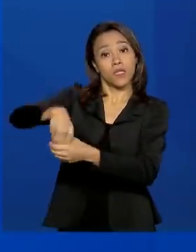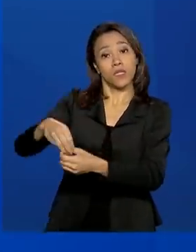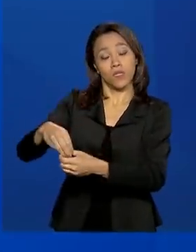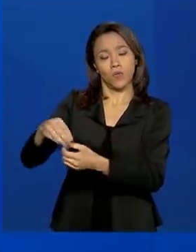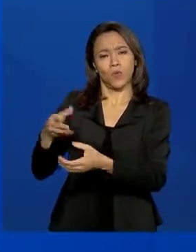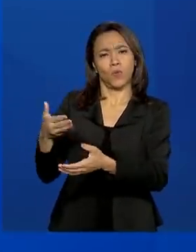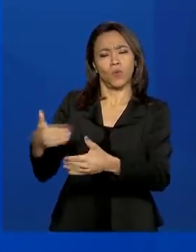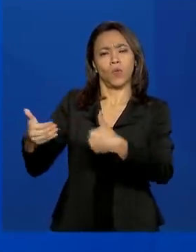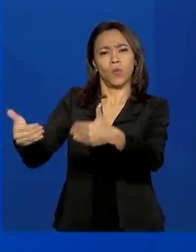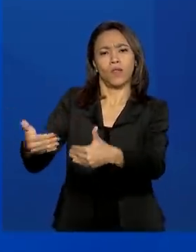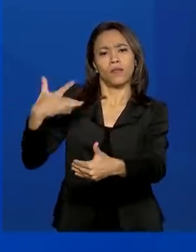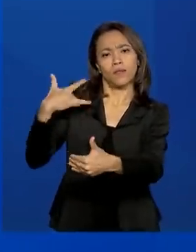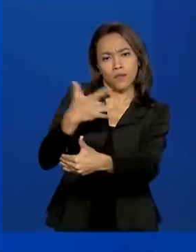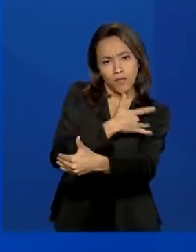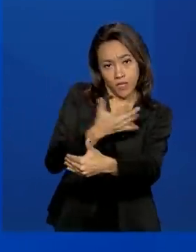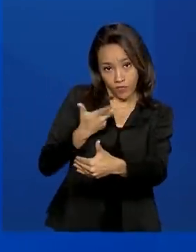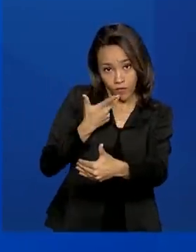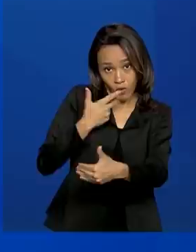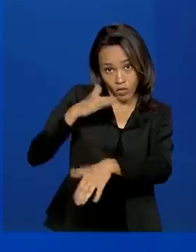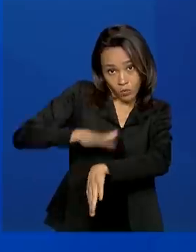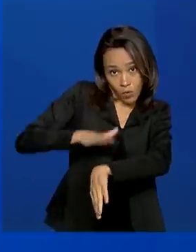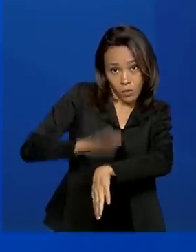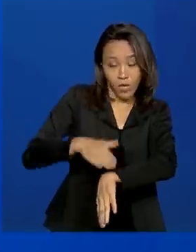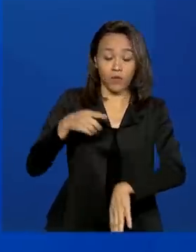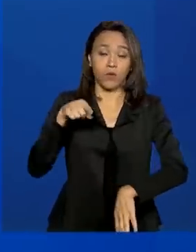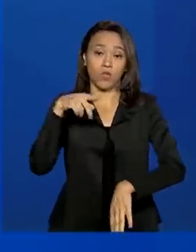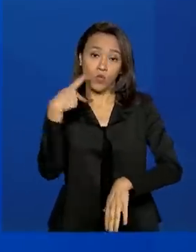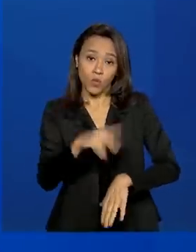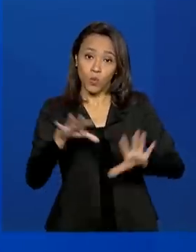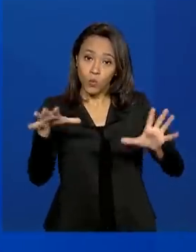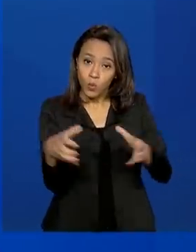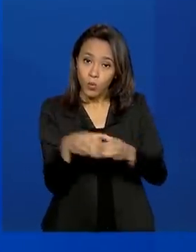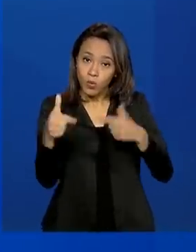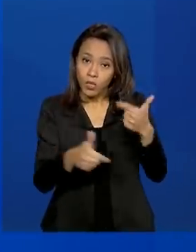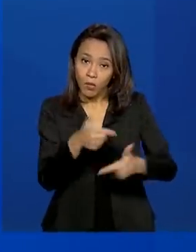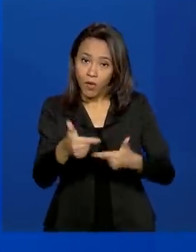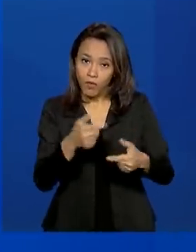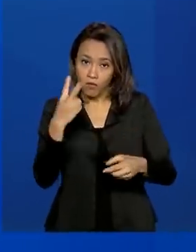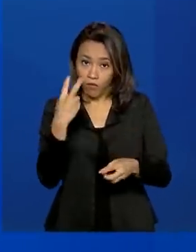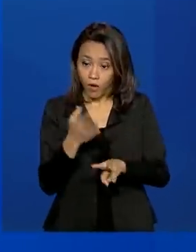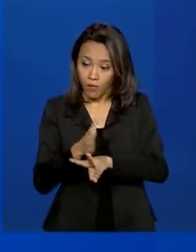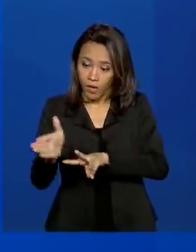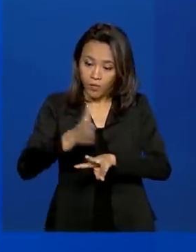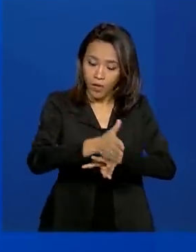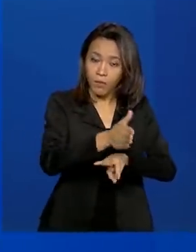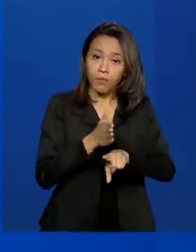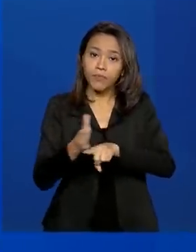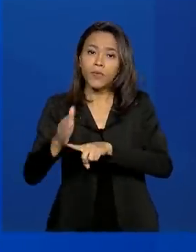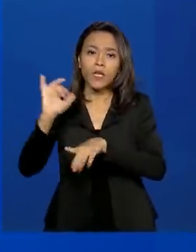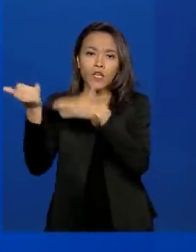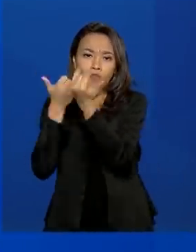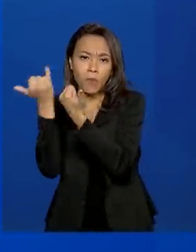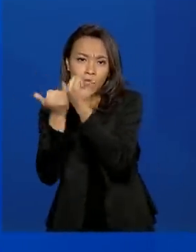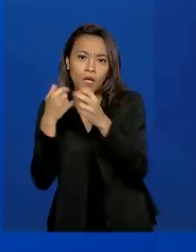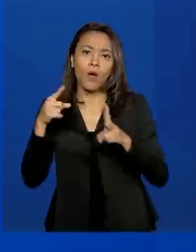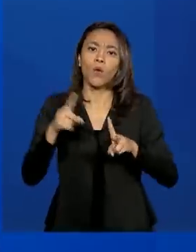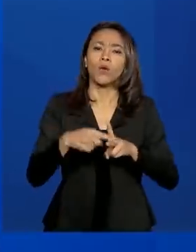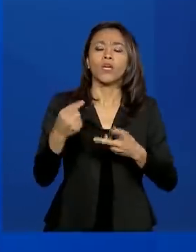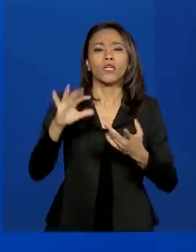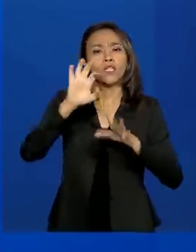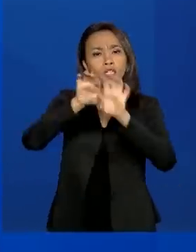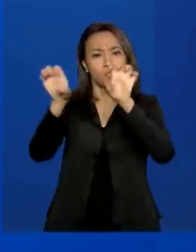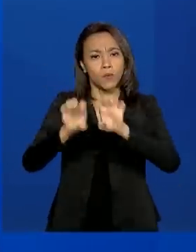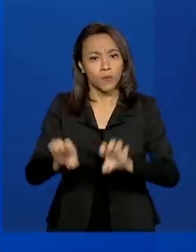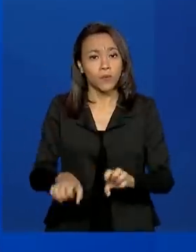disse que, neste momento de pandemia, ele e sua equipe vão focar em três áreas, informação, infraestrutura